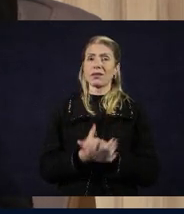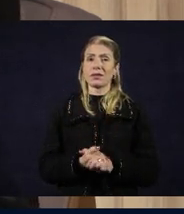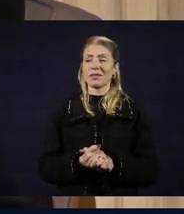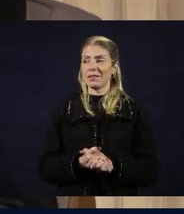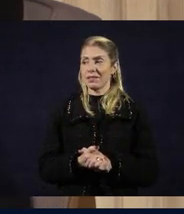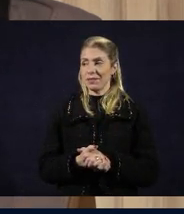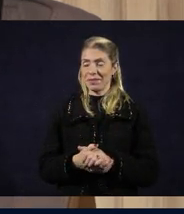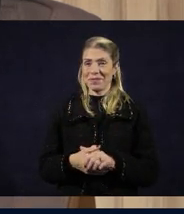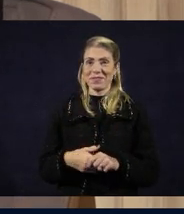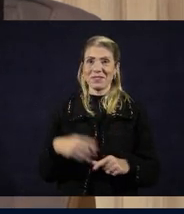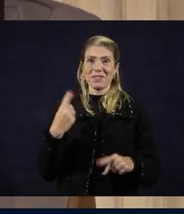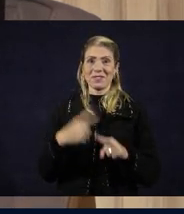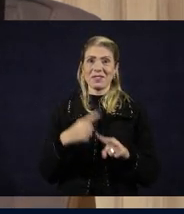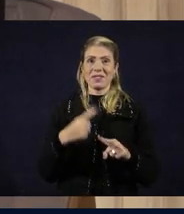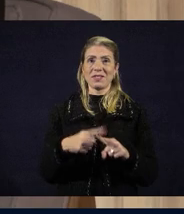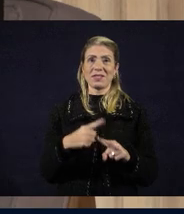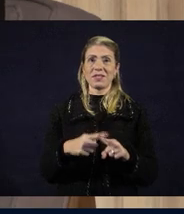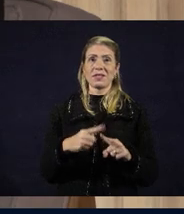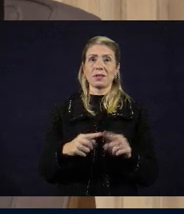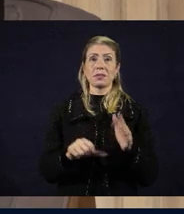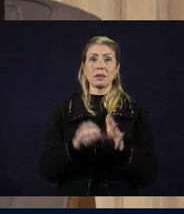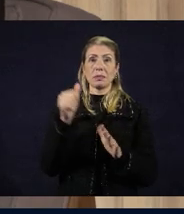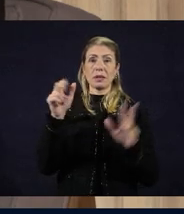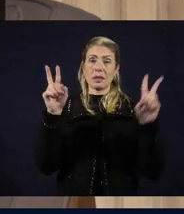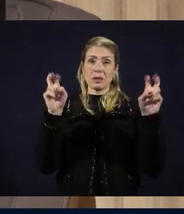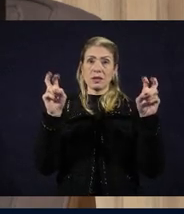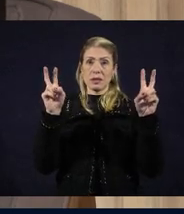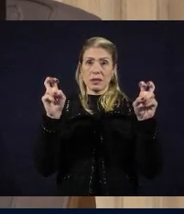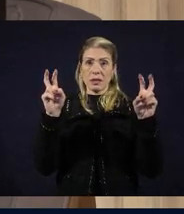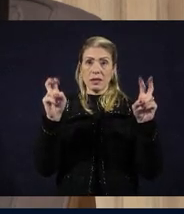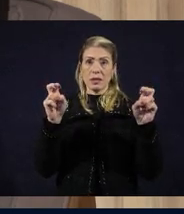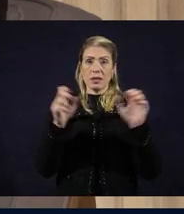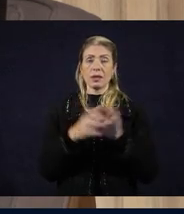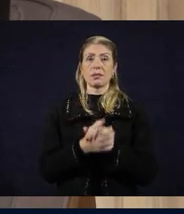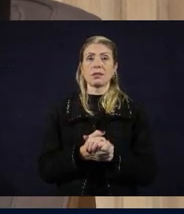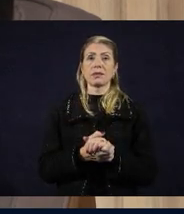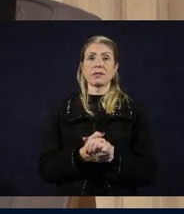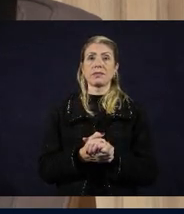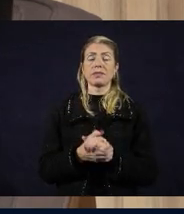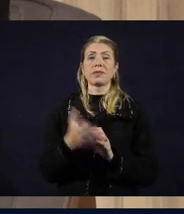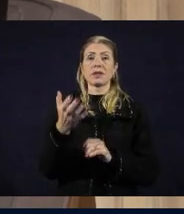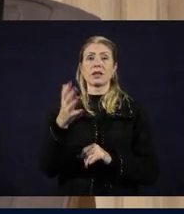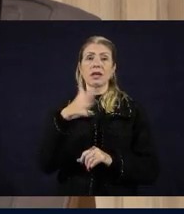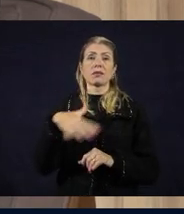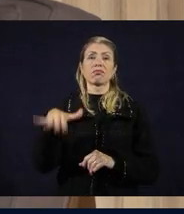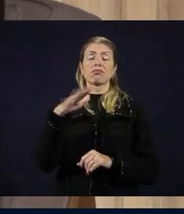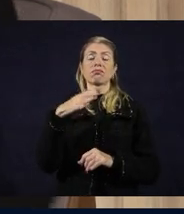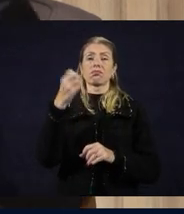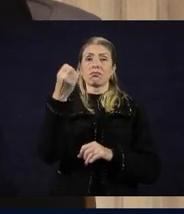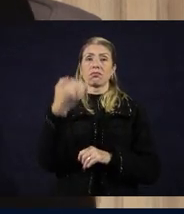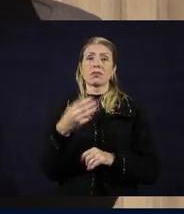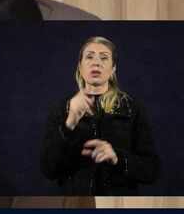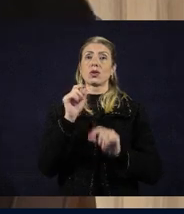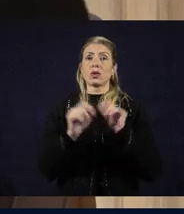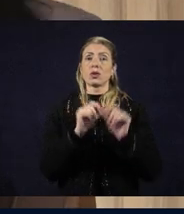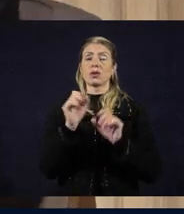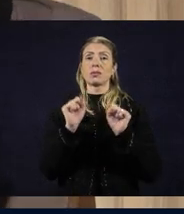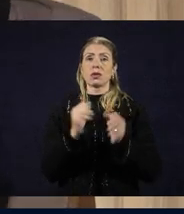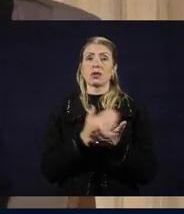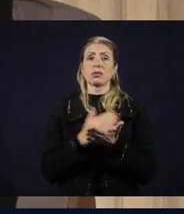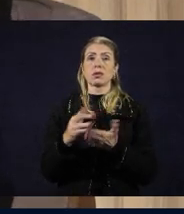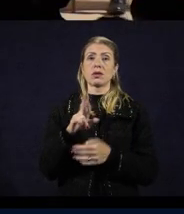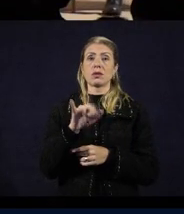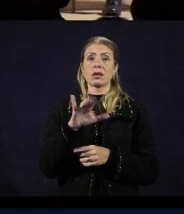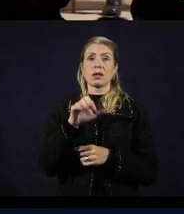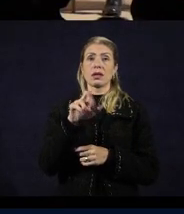que cofre no primeiro tema que bastante amplo que eu gostaria de ouvir de todos eles a gente pode começar aqui pelo Ricardo